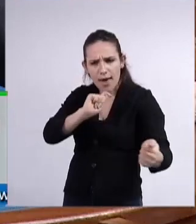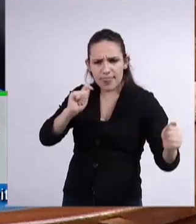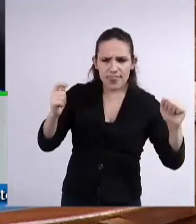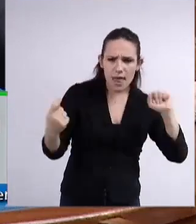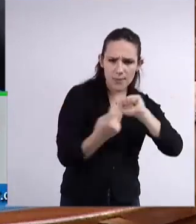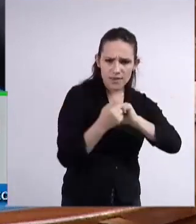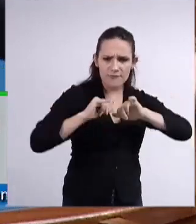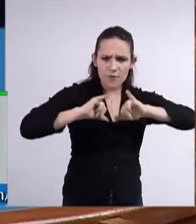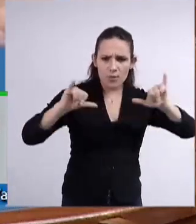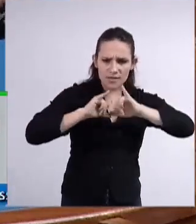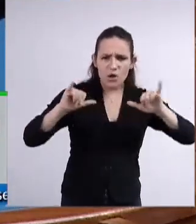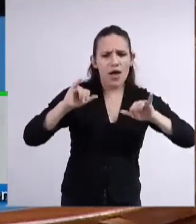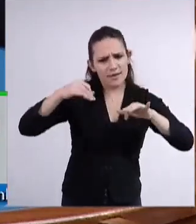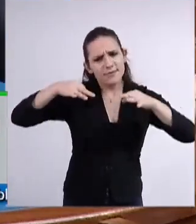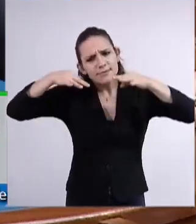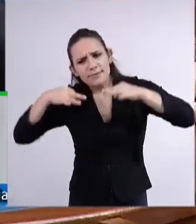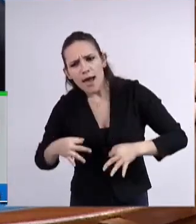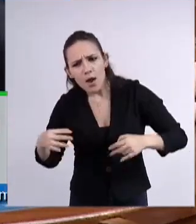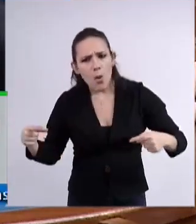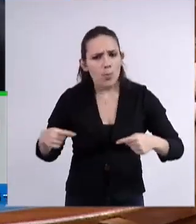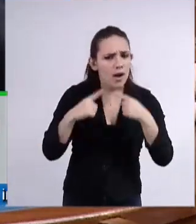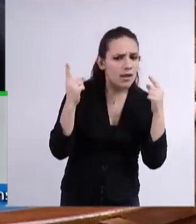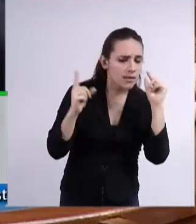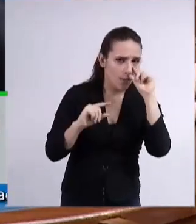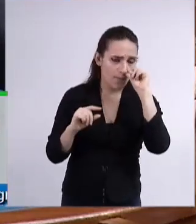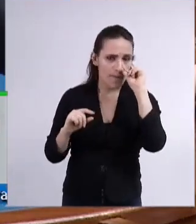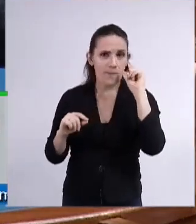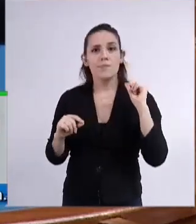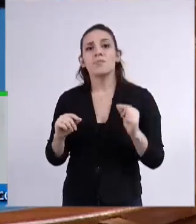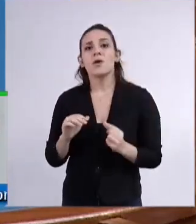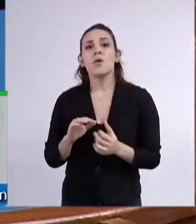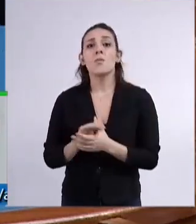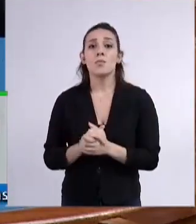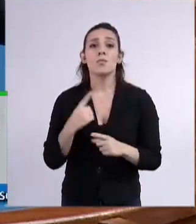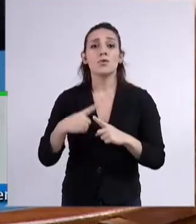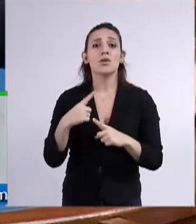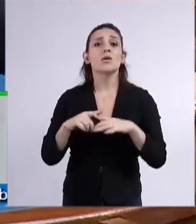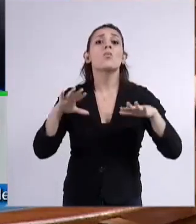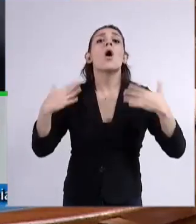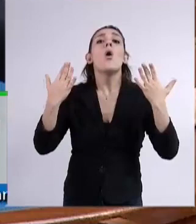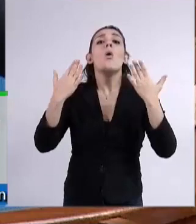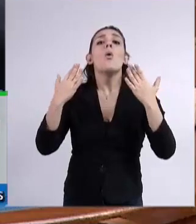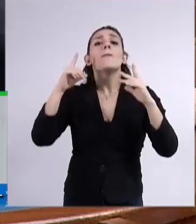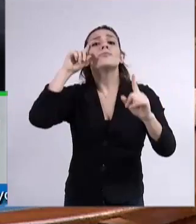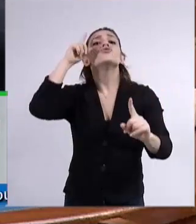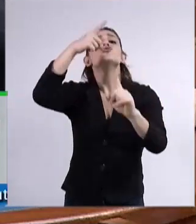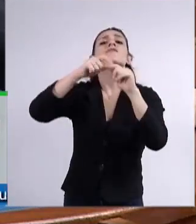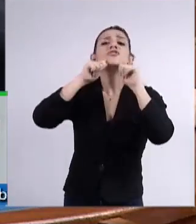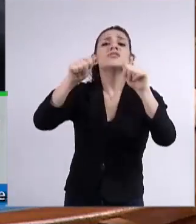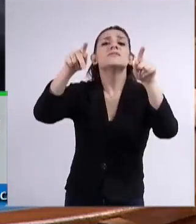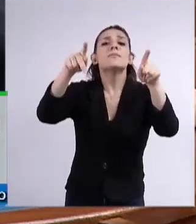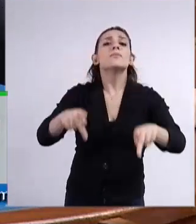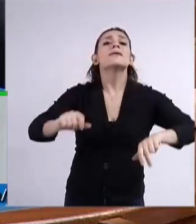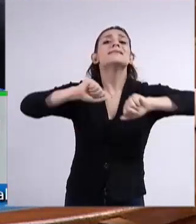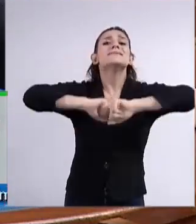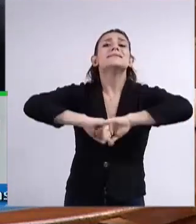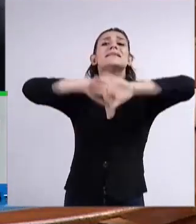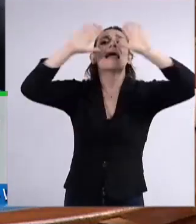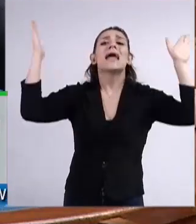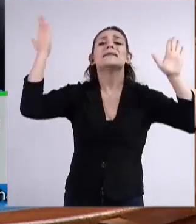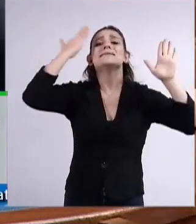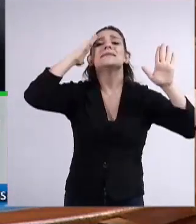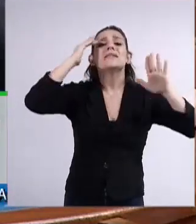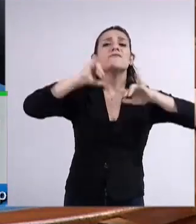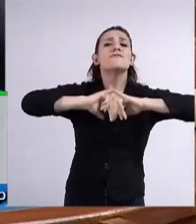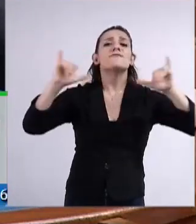audiência pública, ela cumprir com a sua finalidade, não é? De se esgotar nas explicações que foram dadas, ou, se for